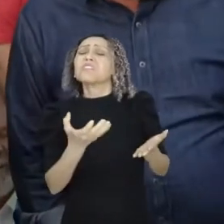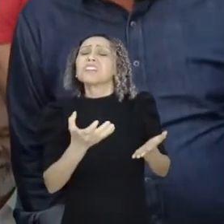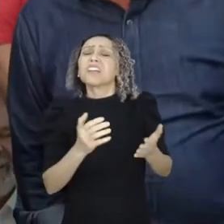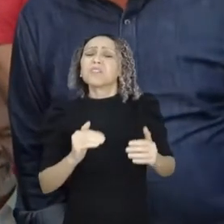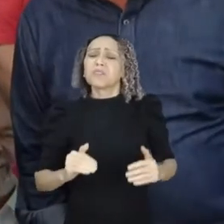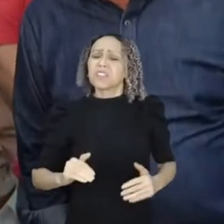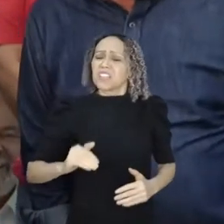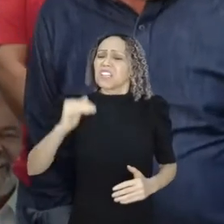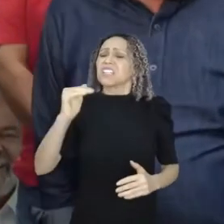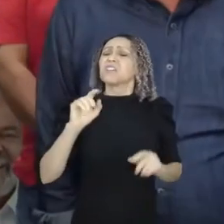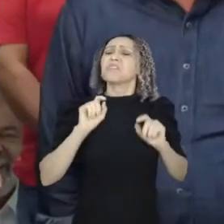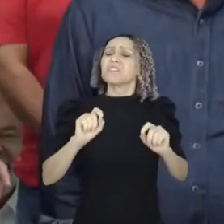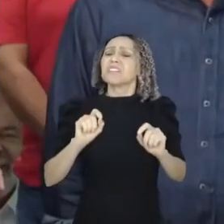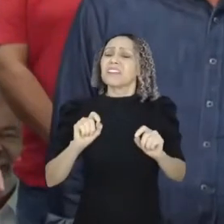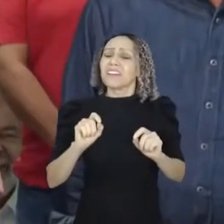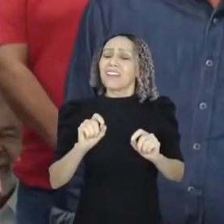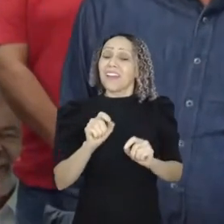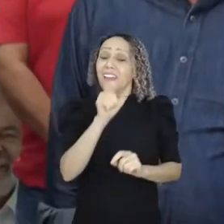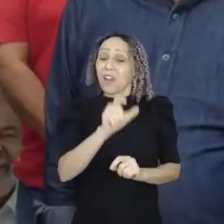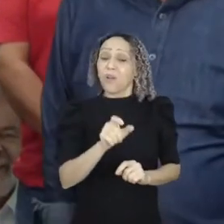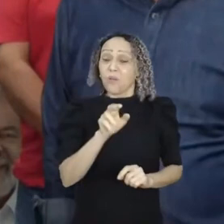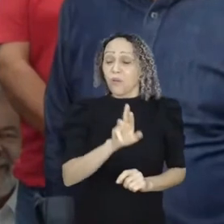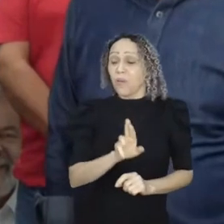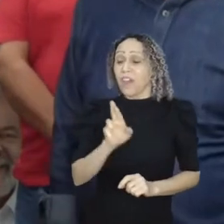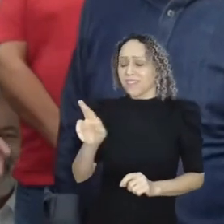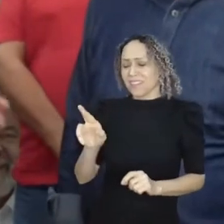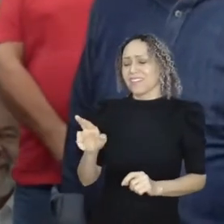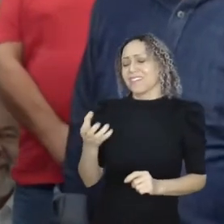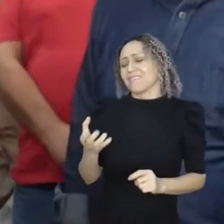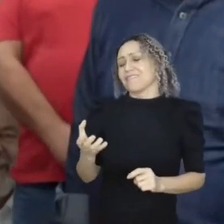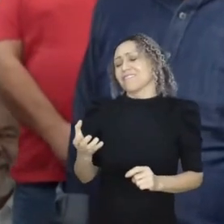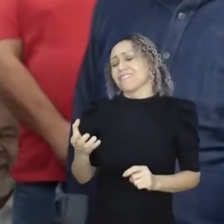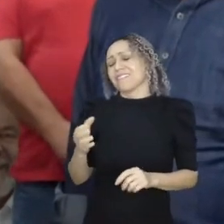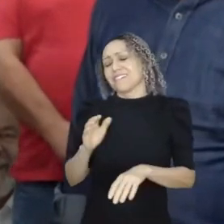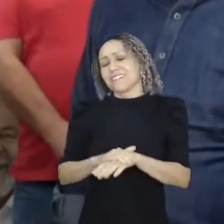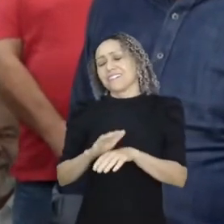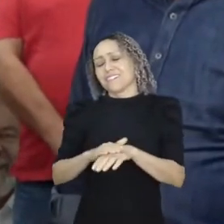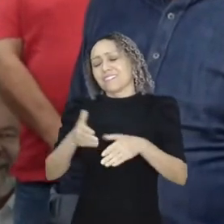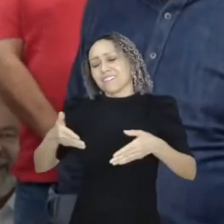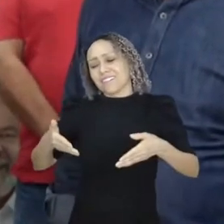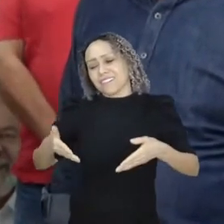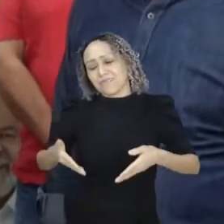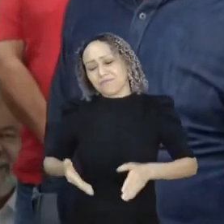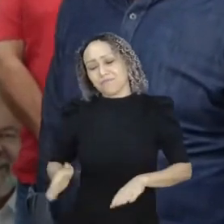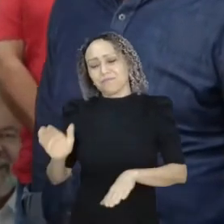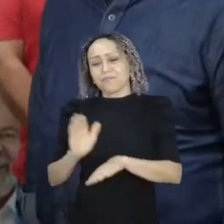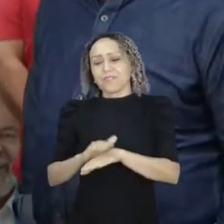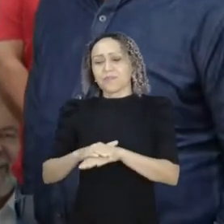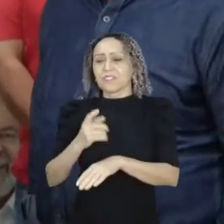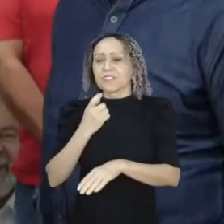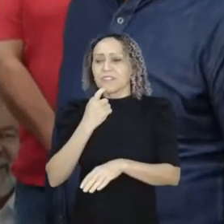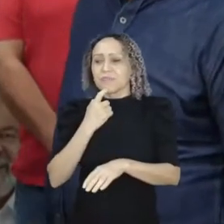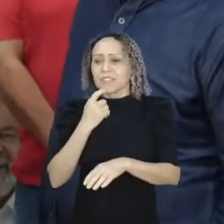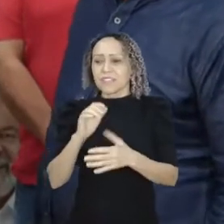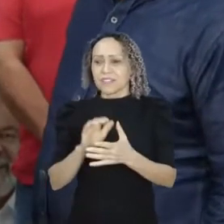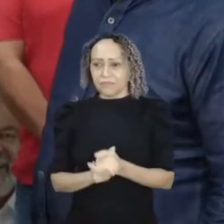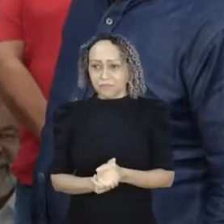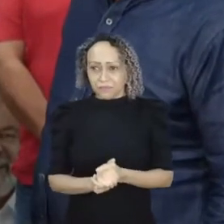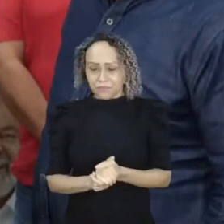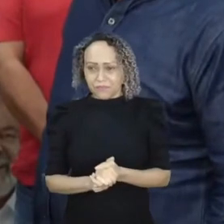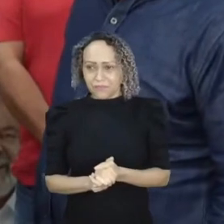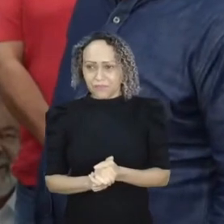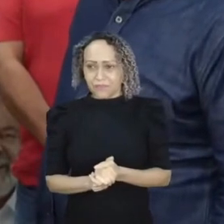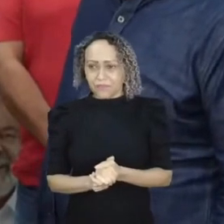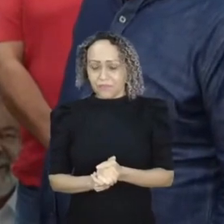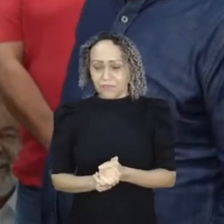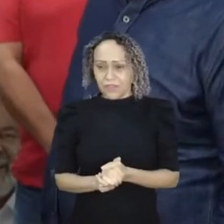bela cidade. E o Haddad colocou muito bem: o trem intercidade, presidente Lula, o senhor vai fazer, junto